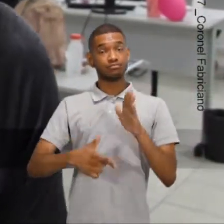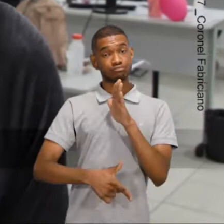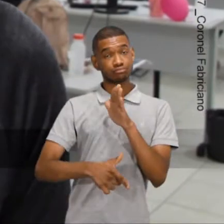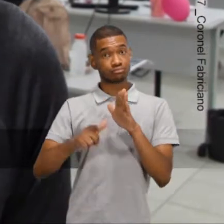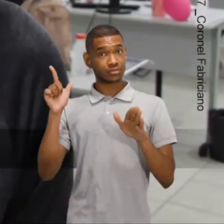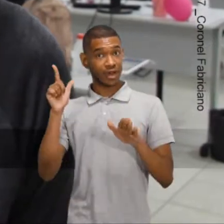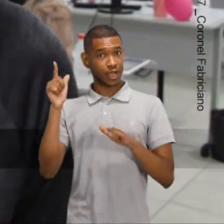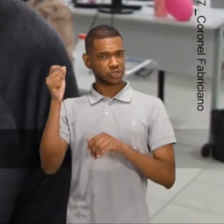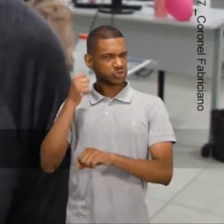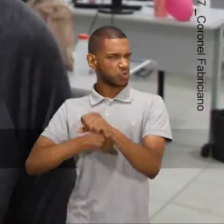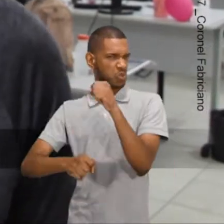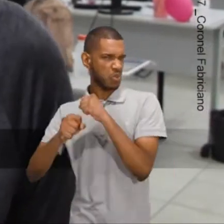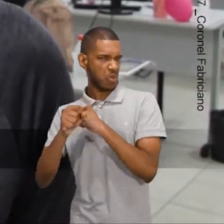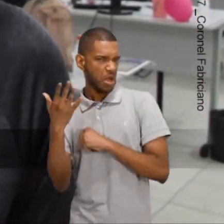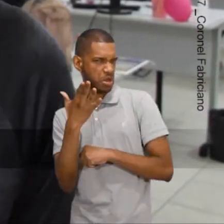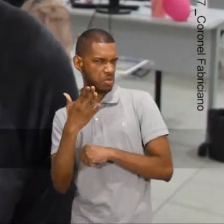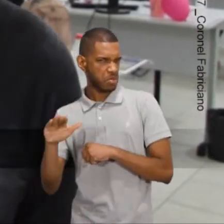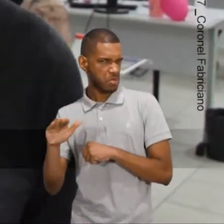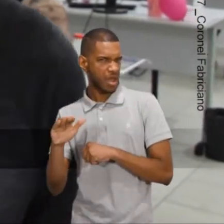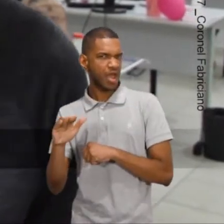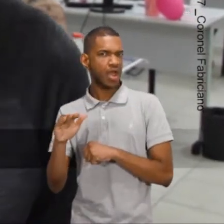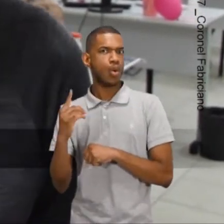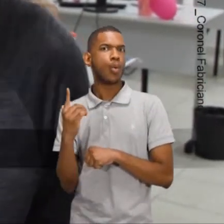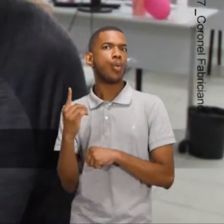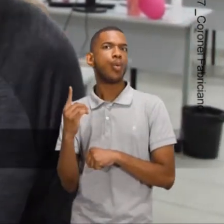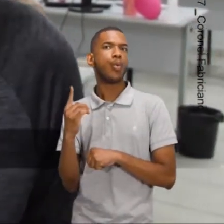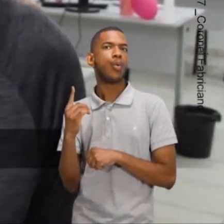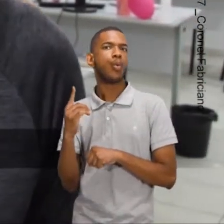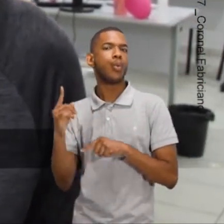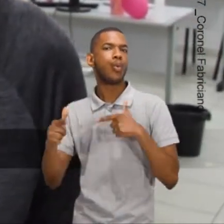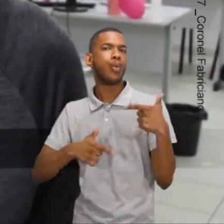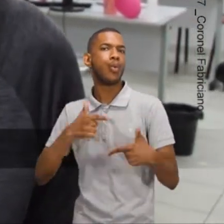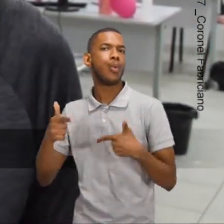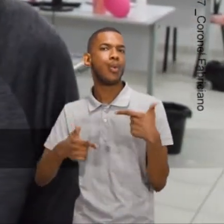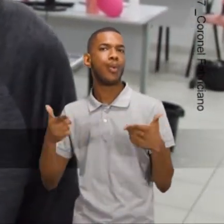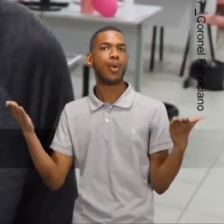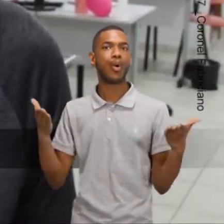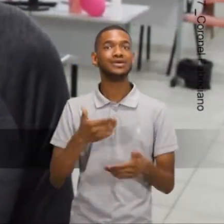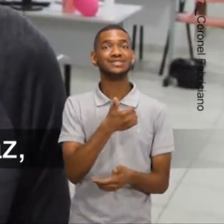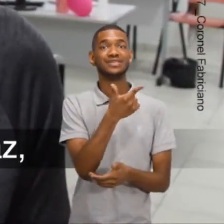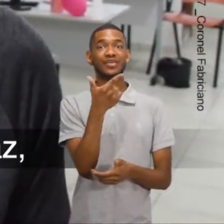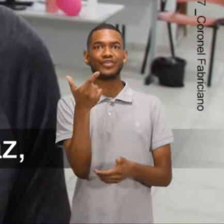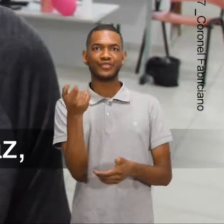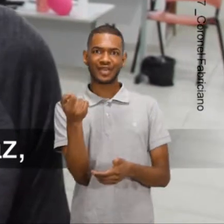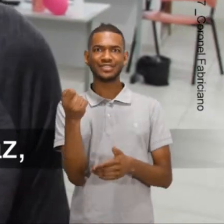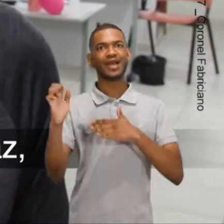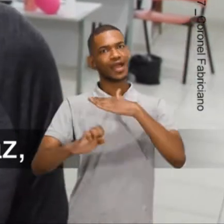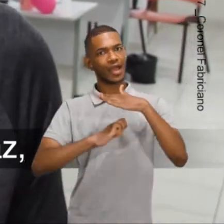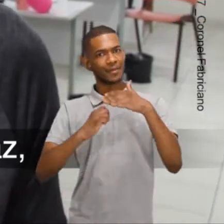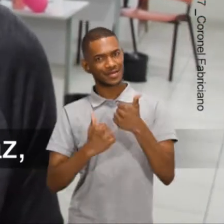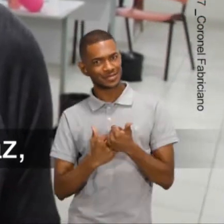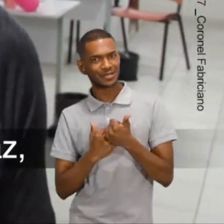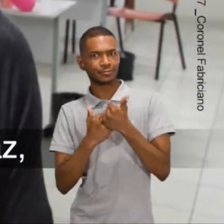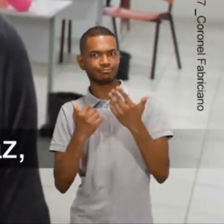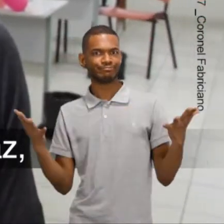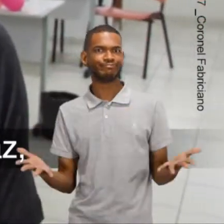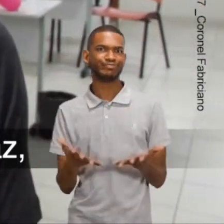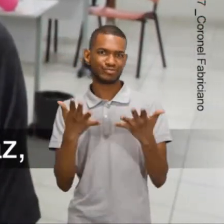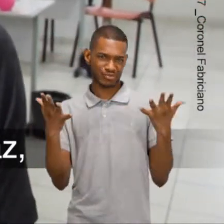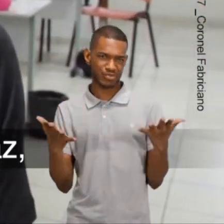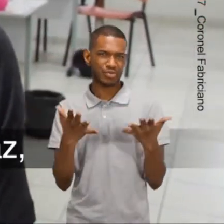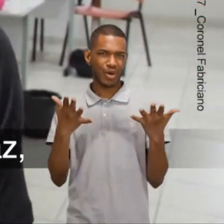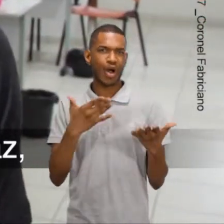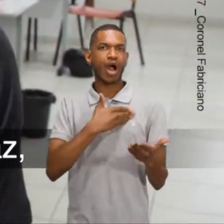tinha um funcionário e hoje tem 120, então é uma empresa que tem apoio da cidade, tem apoio